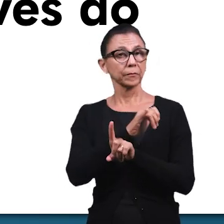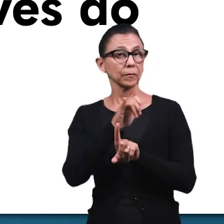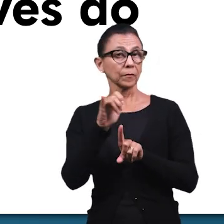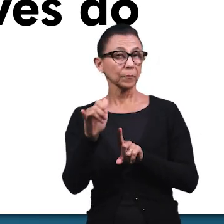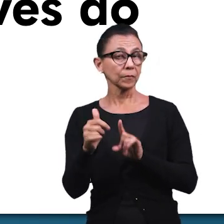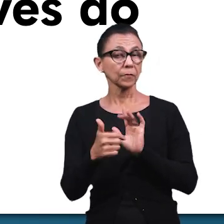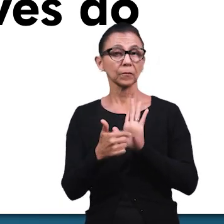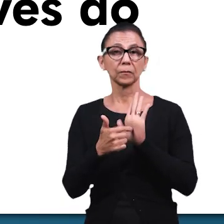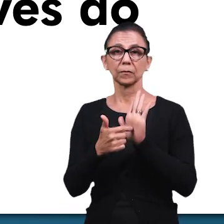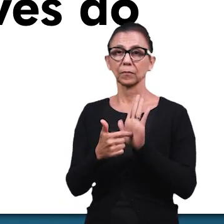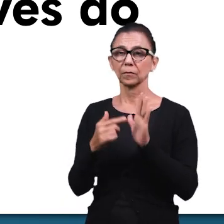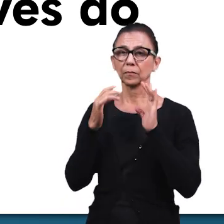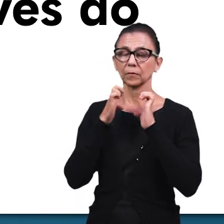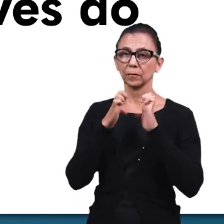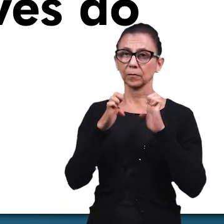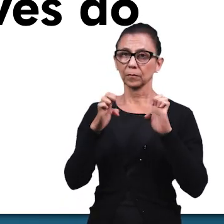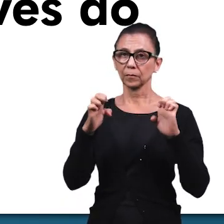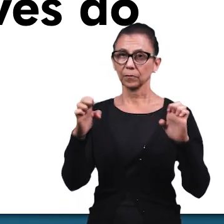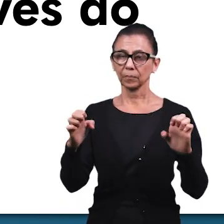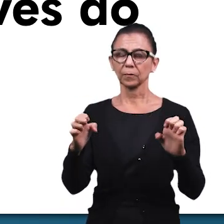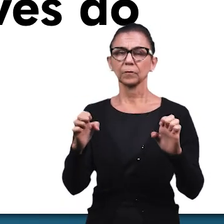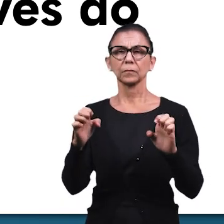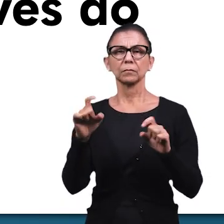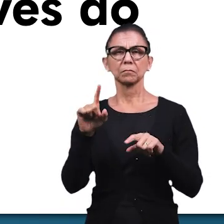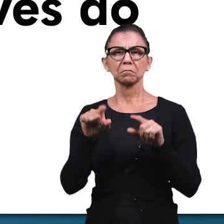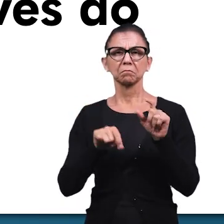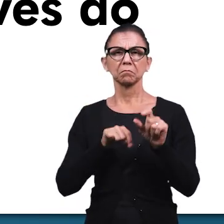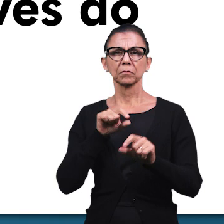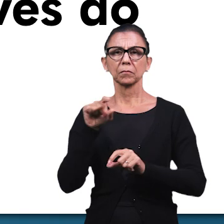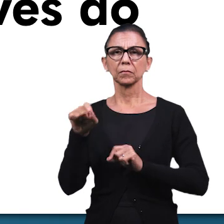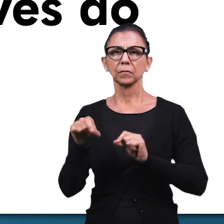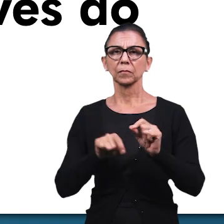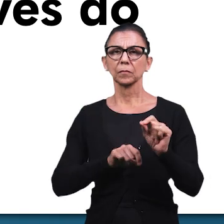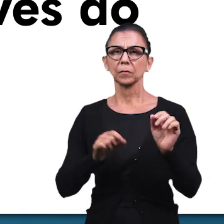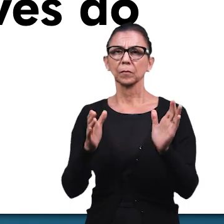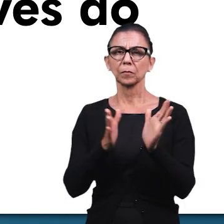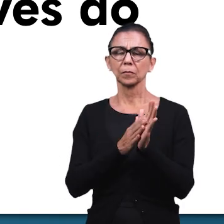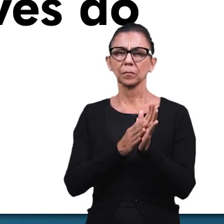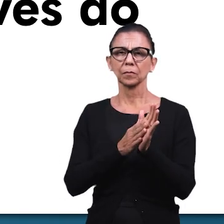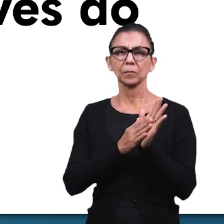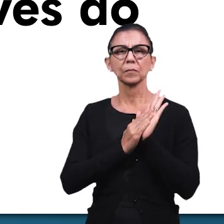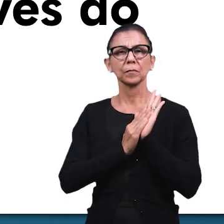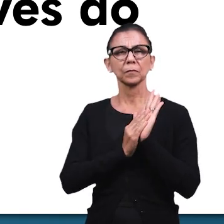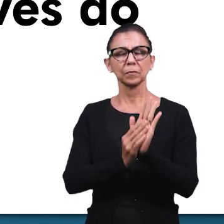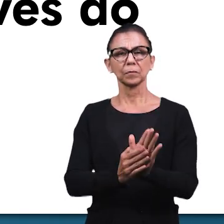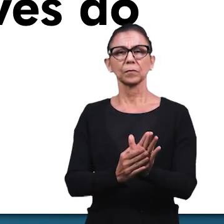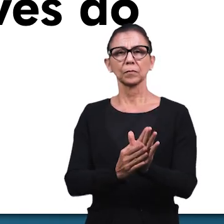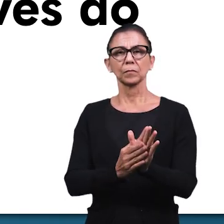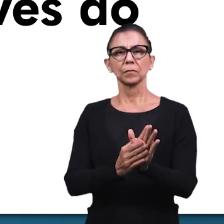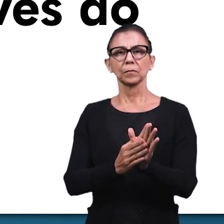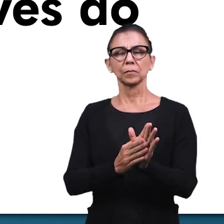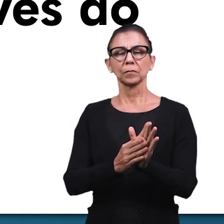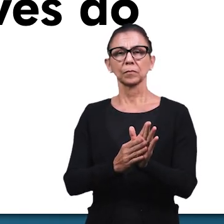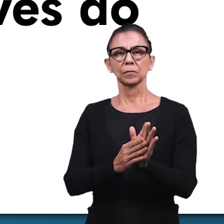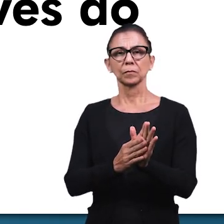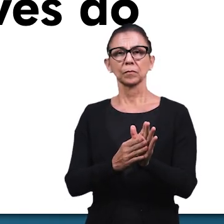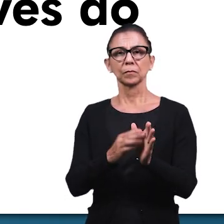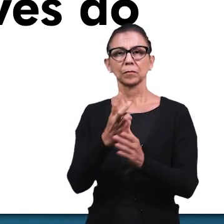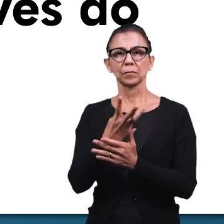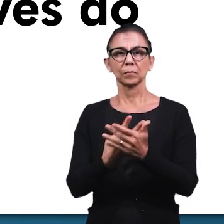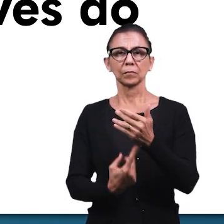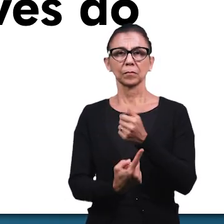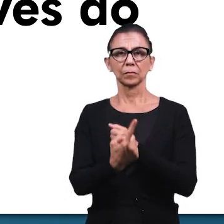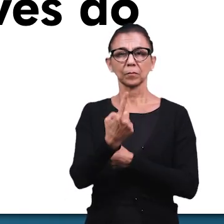profético que apresenta o Evangelho como um projeto que engloba toda a manifestação da Trindade